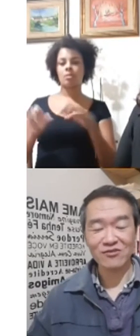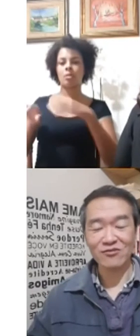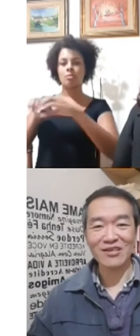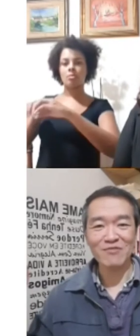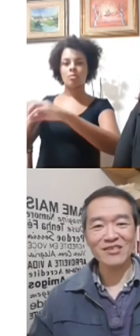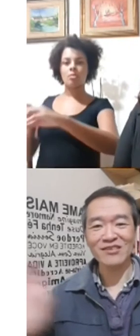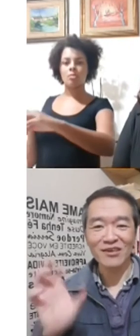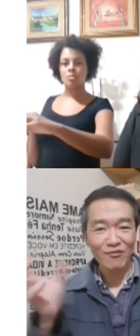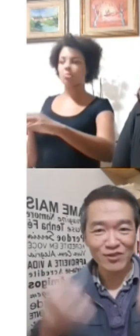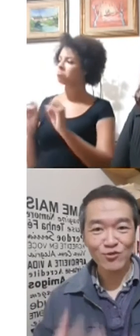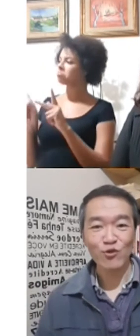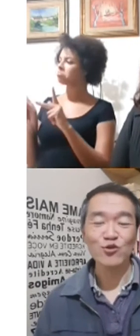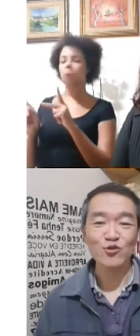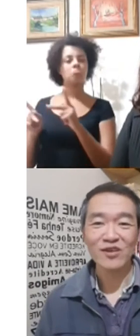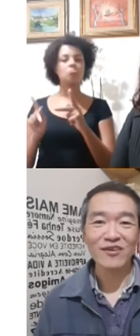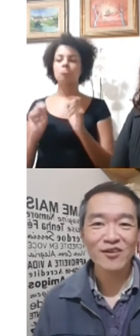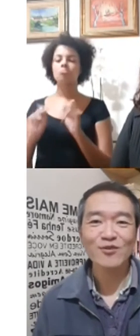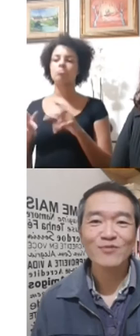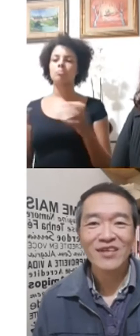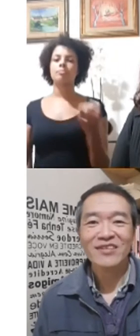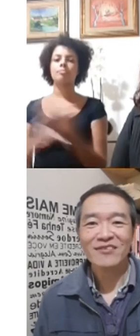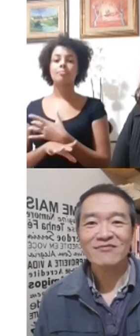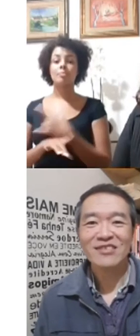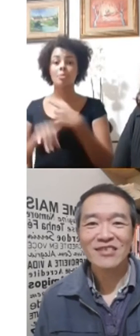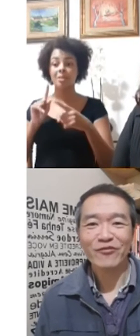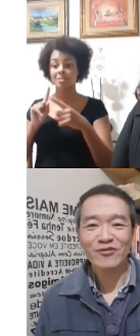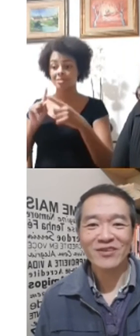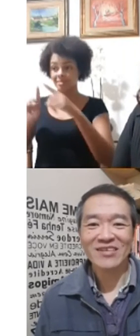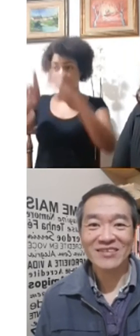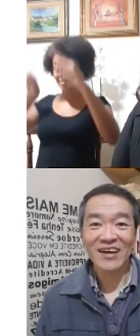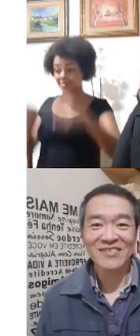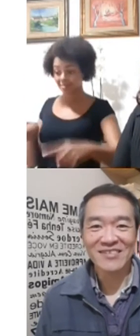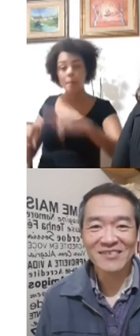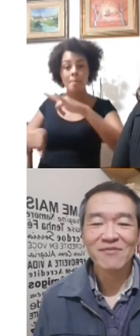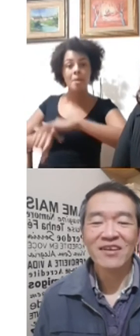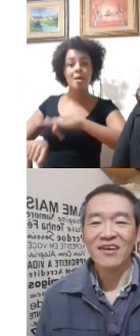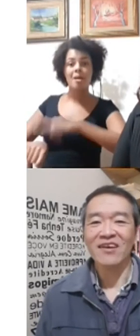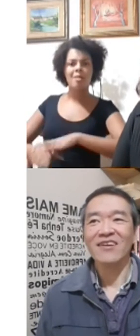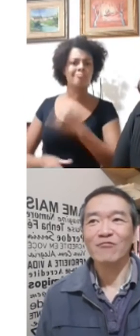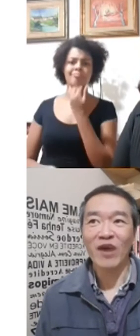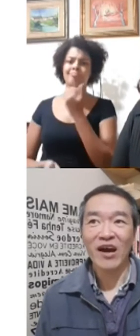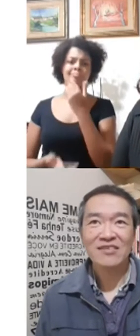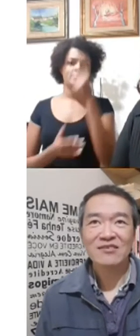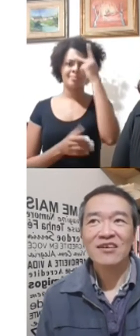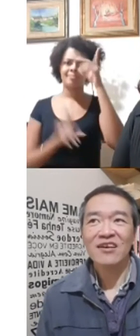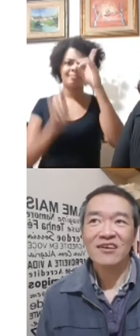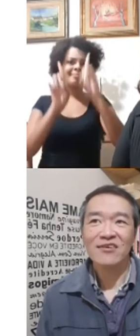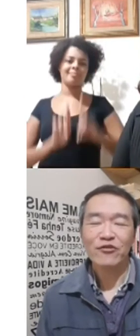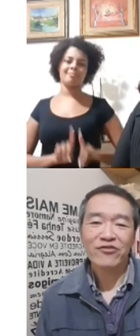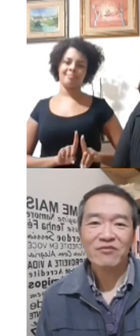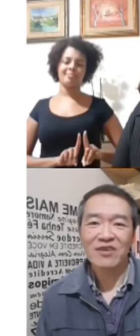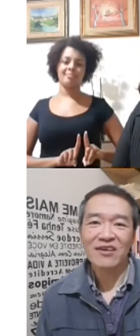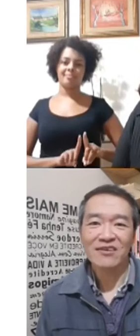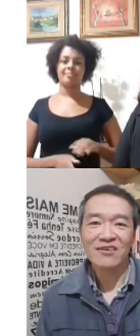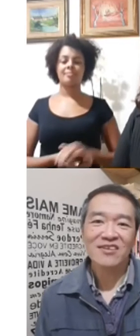coisas isoladamente, mas no conjunto o negócio não tinha funcionalidade ali. É, mas